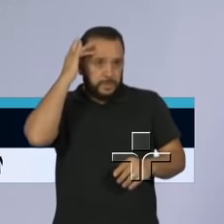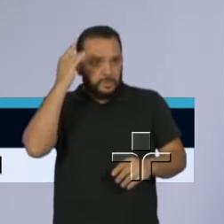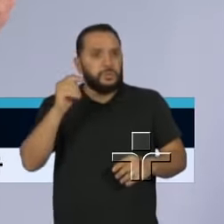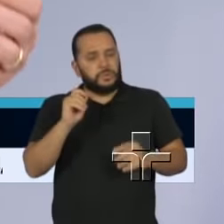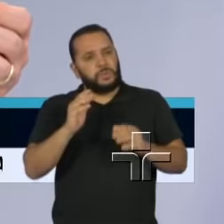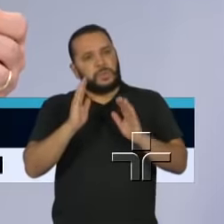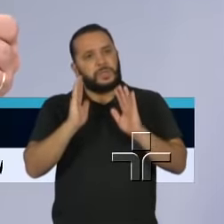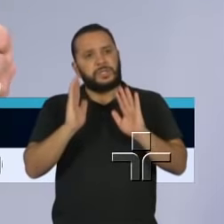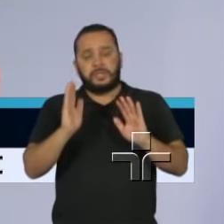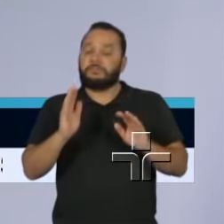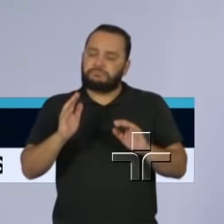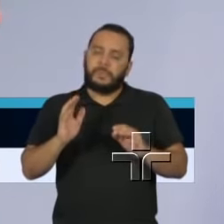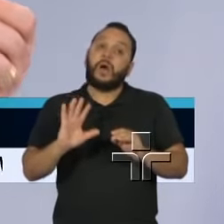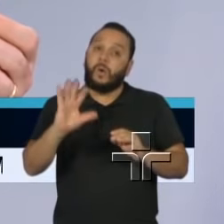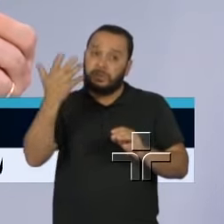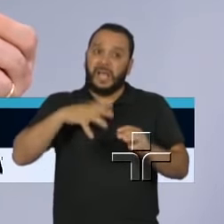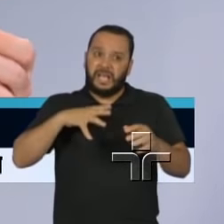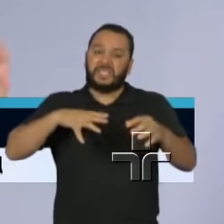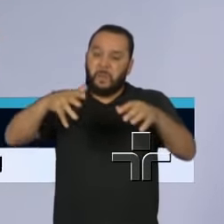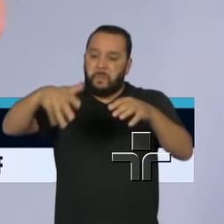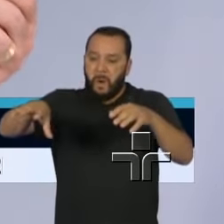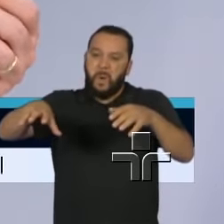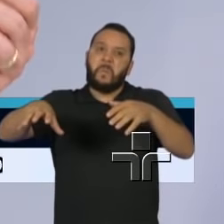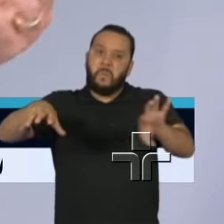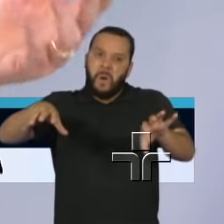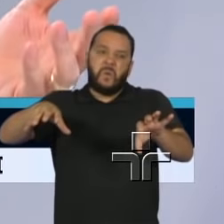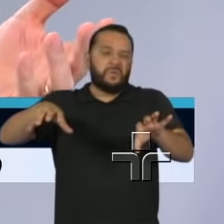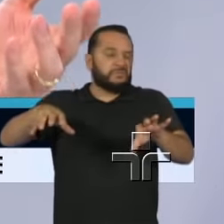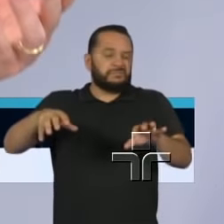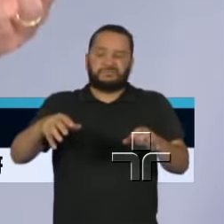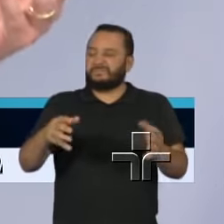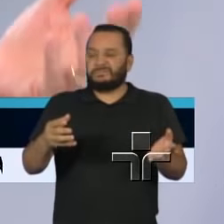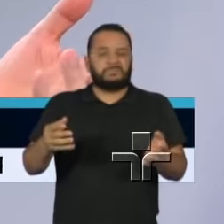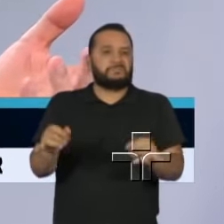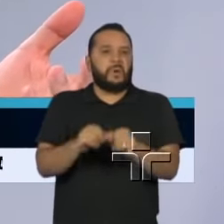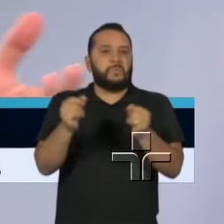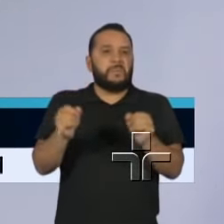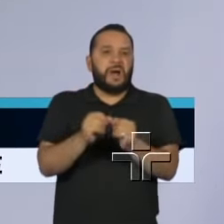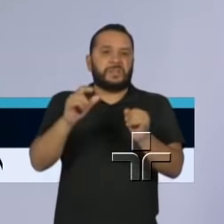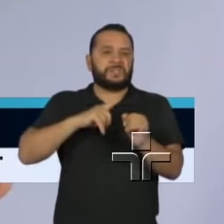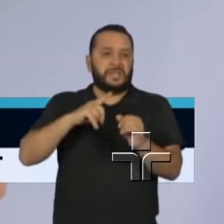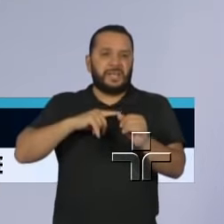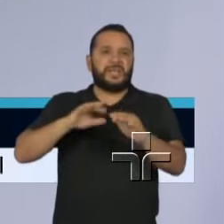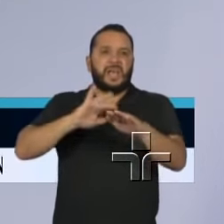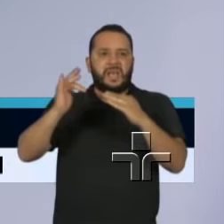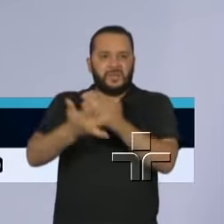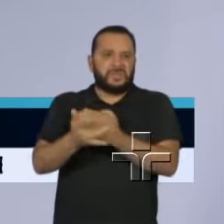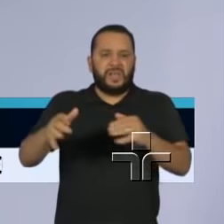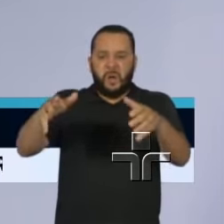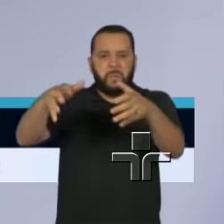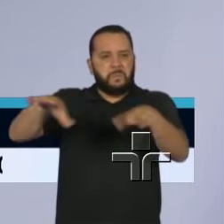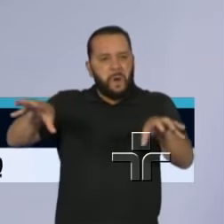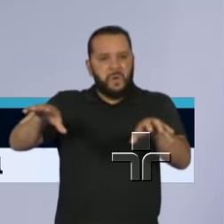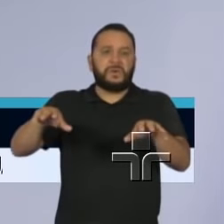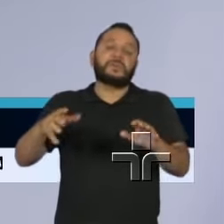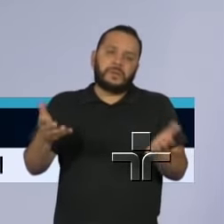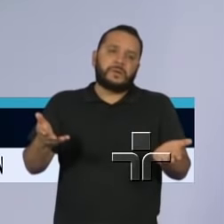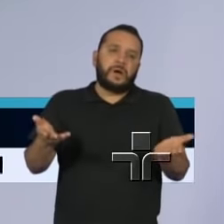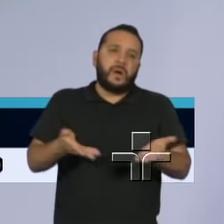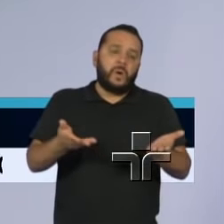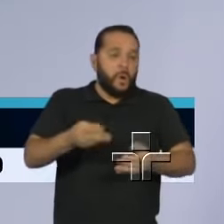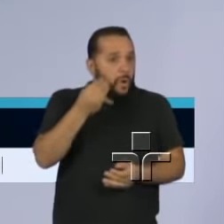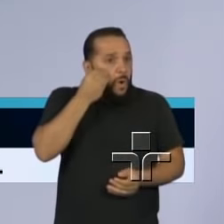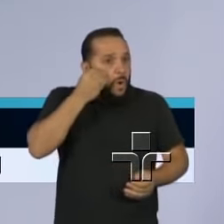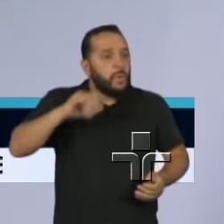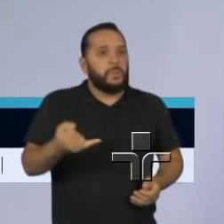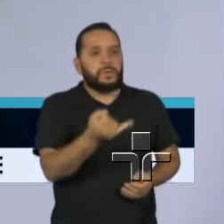da polarização, às vezes estúpida, que existe nas mídias sociais. Então, acho que é uma oportunidade, quer dizer, um sinal